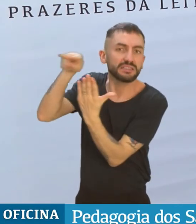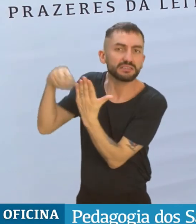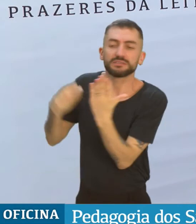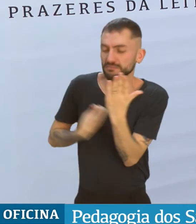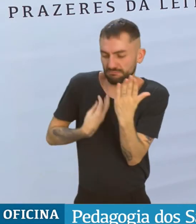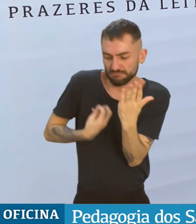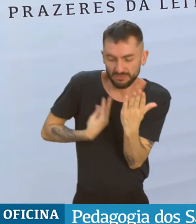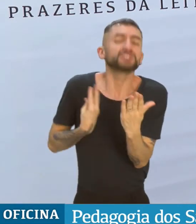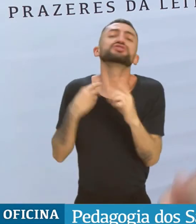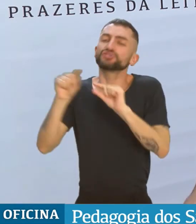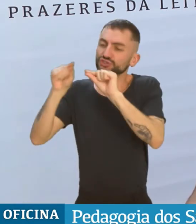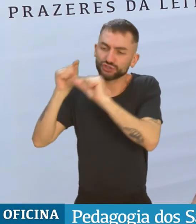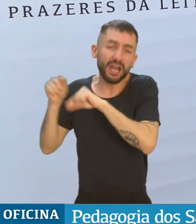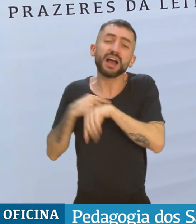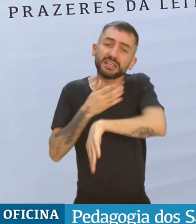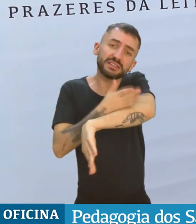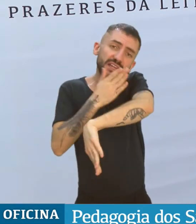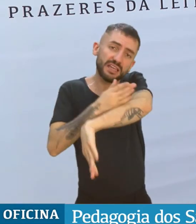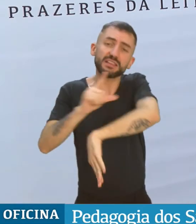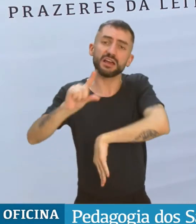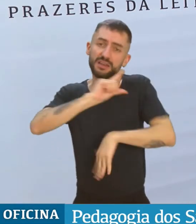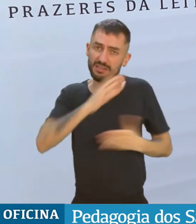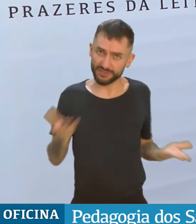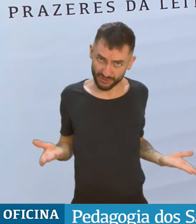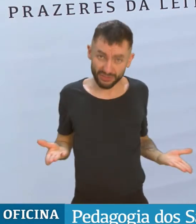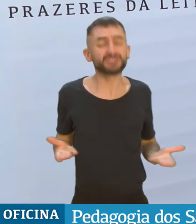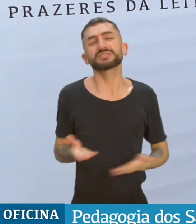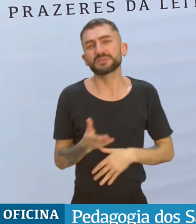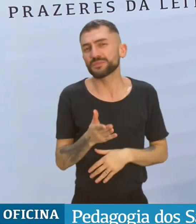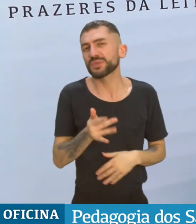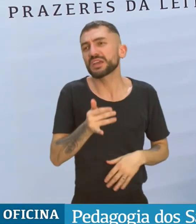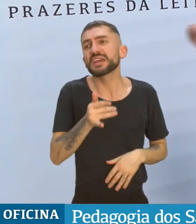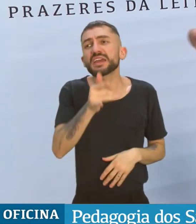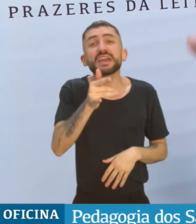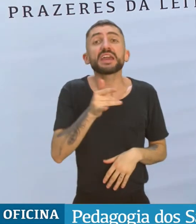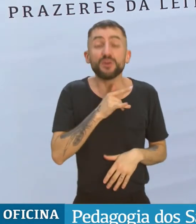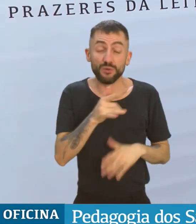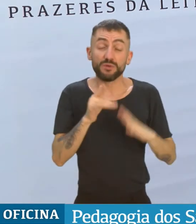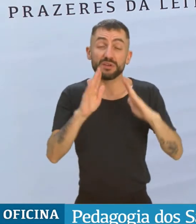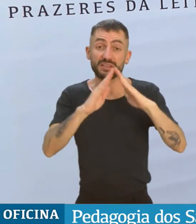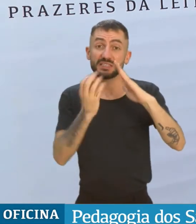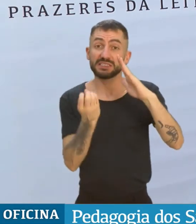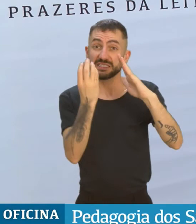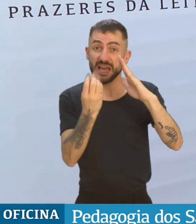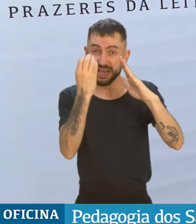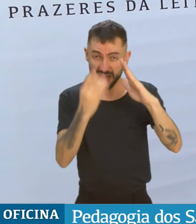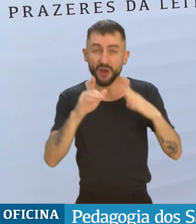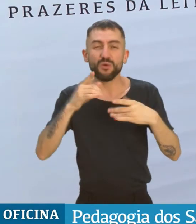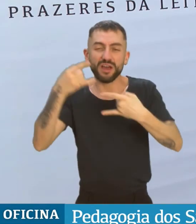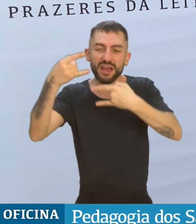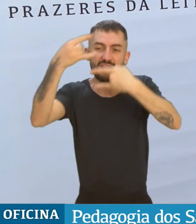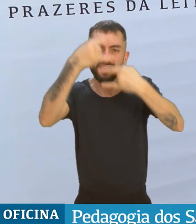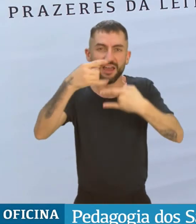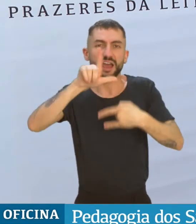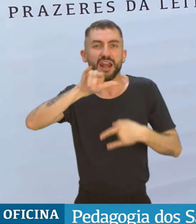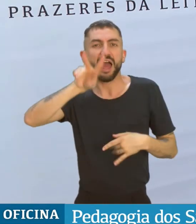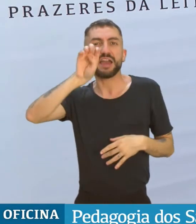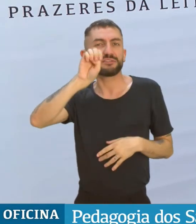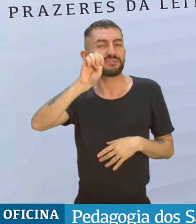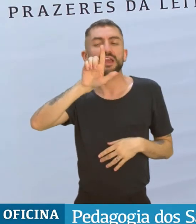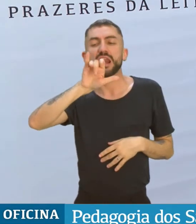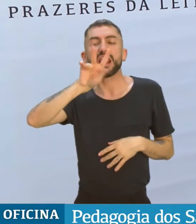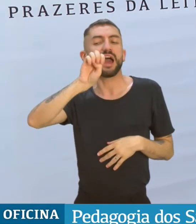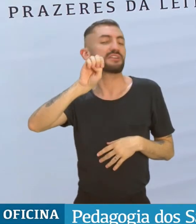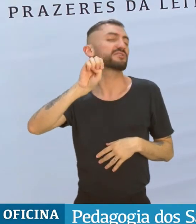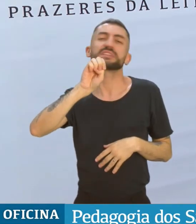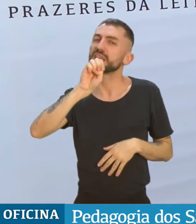com uma outra energia, não é porque você vai fazer ali o sarau, e eu não gosto de chamar de live, é um sarau virtual, não é porque você vai fazer o sarau virtual que